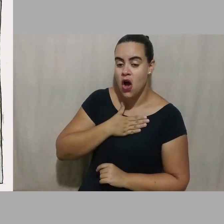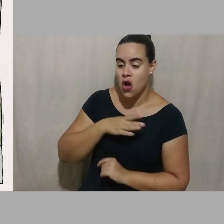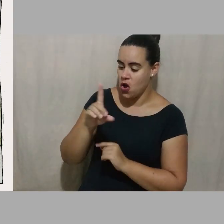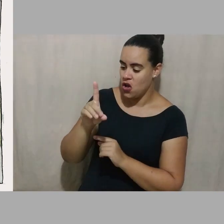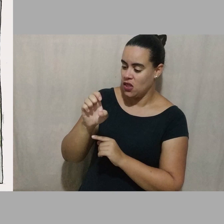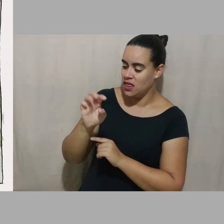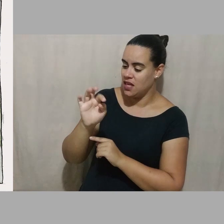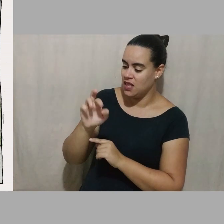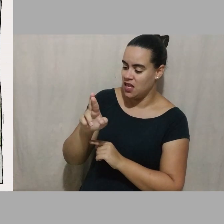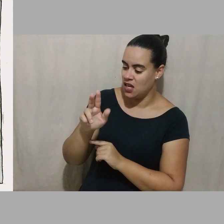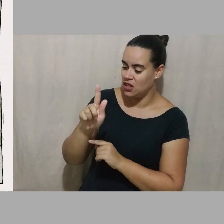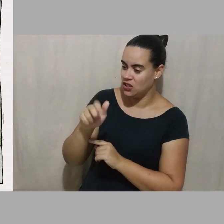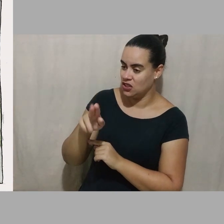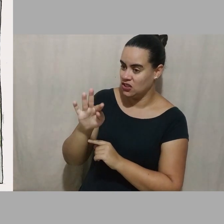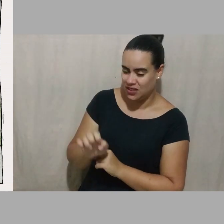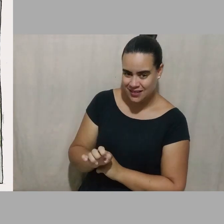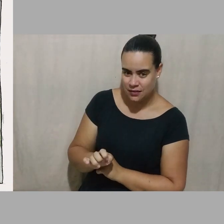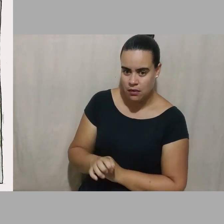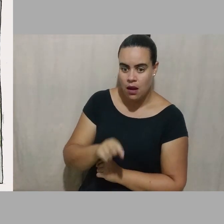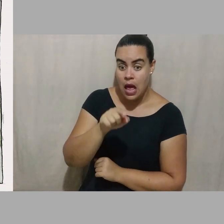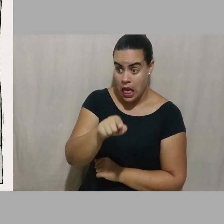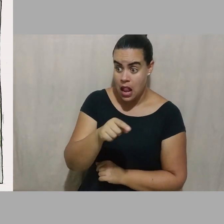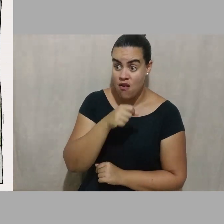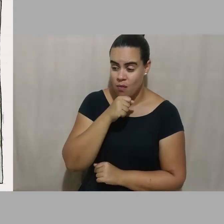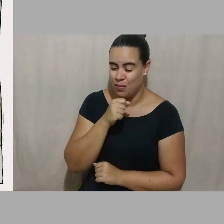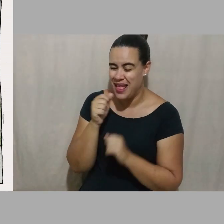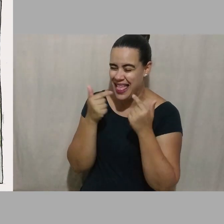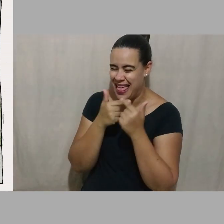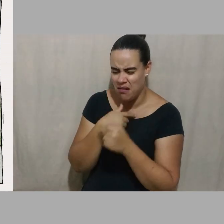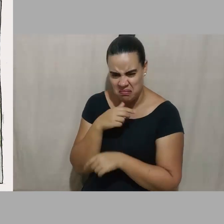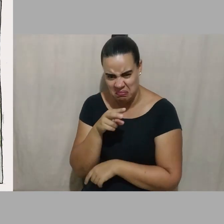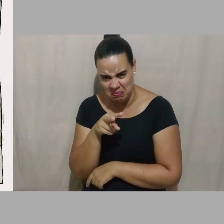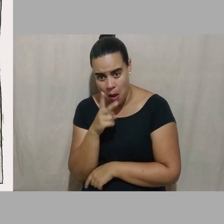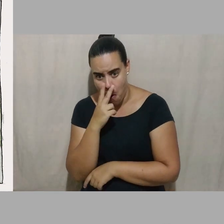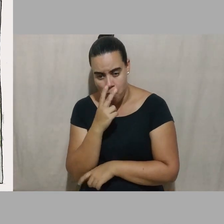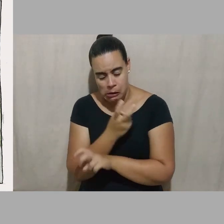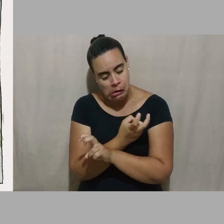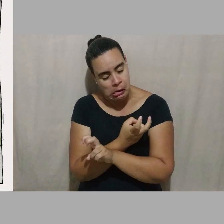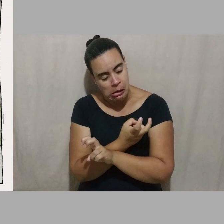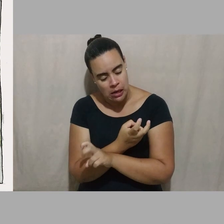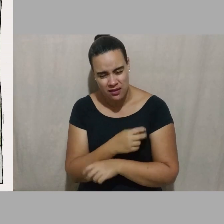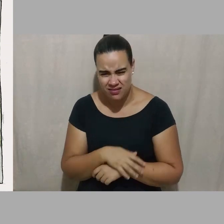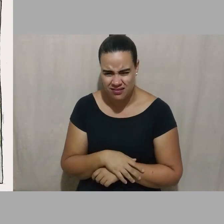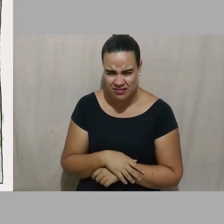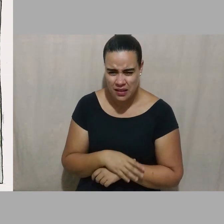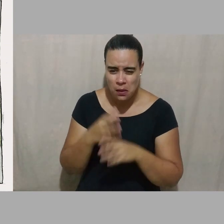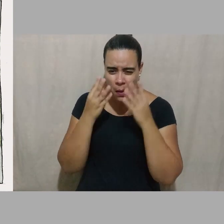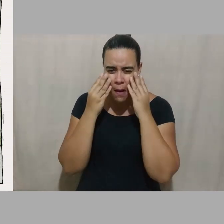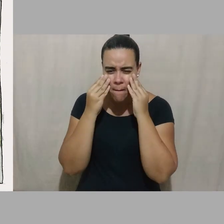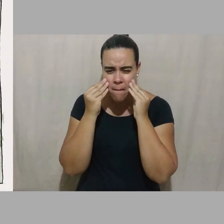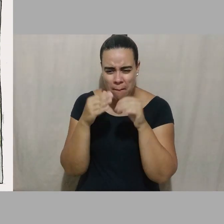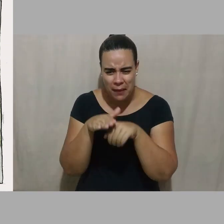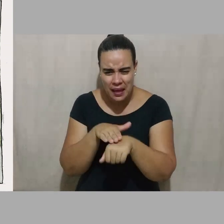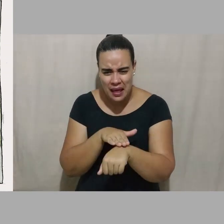As gengivas tinham retraído tanto que ele ficou com um sorriso de caveira. A cor, a flacidez da pele, o tom da voz, tudo tão